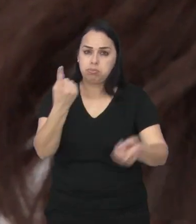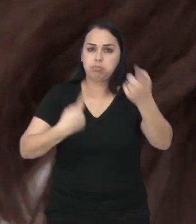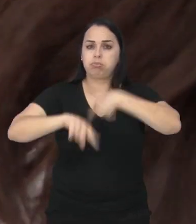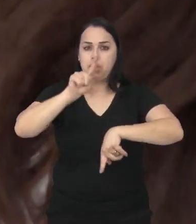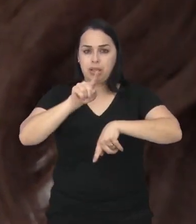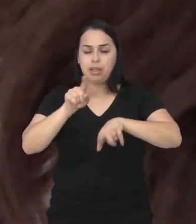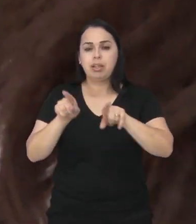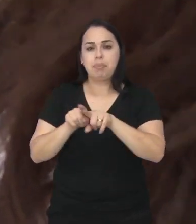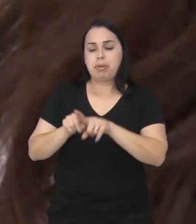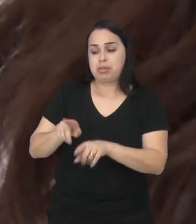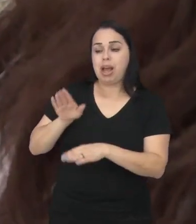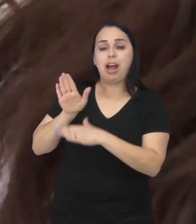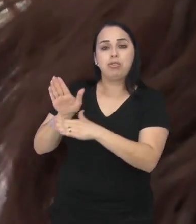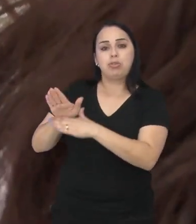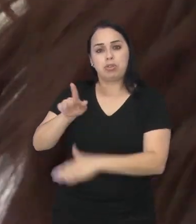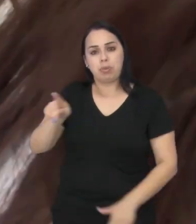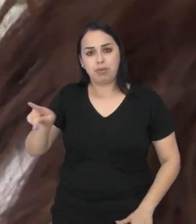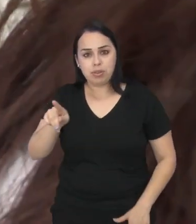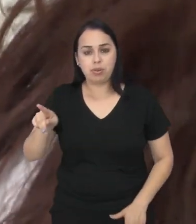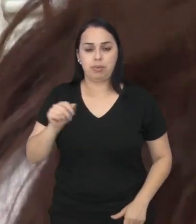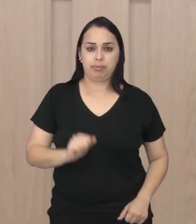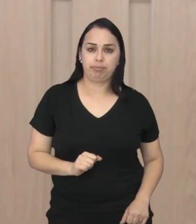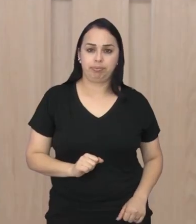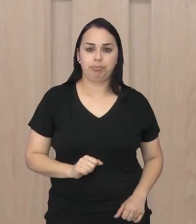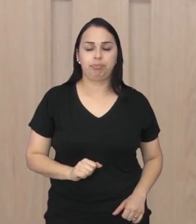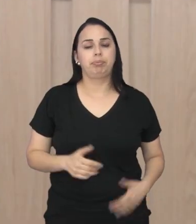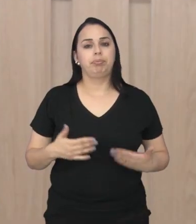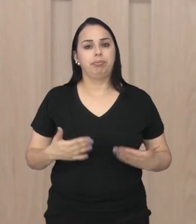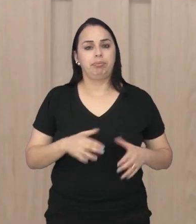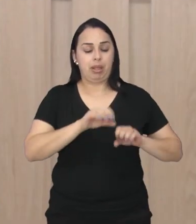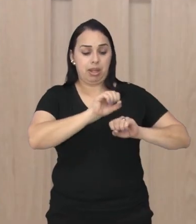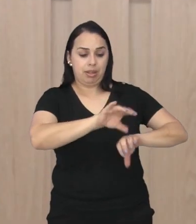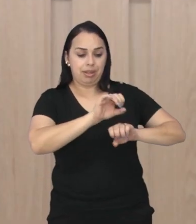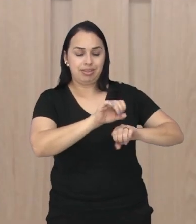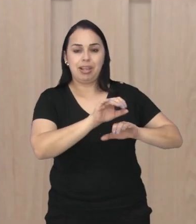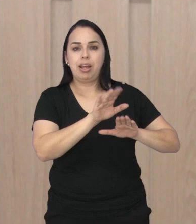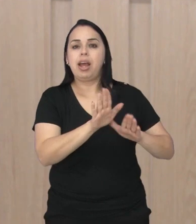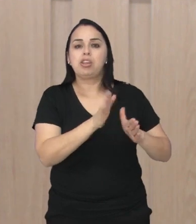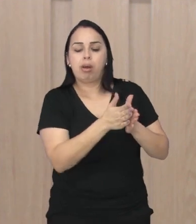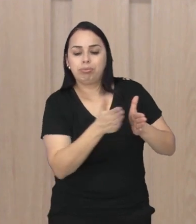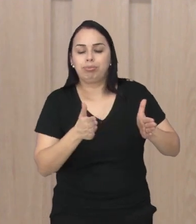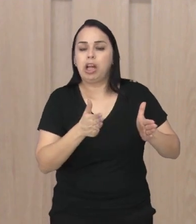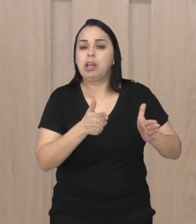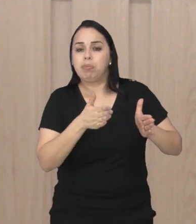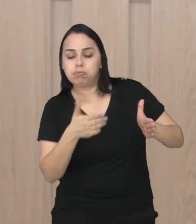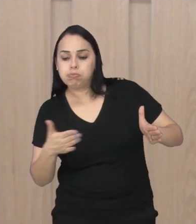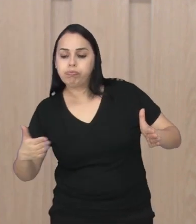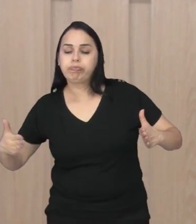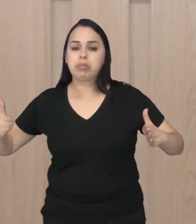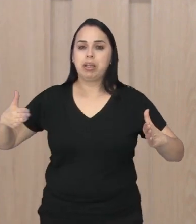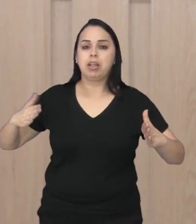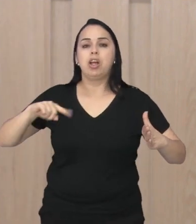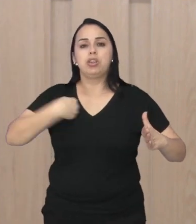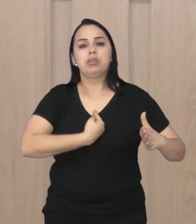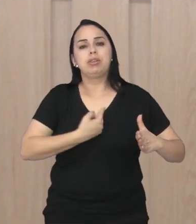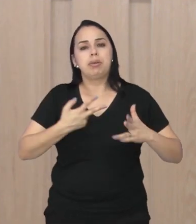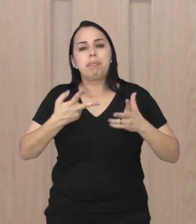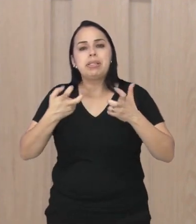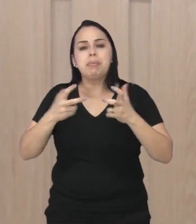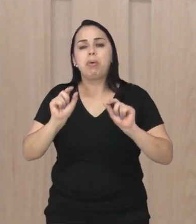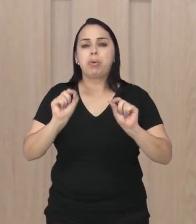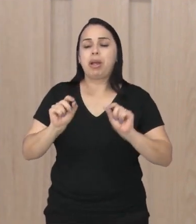e contribuindo com o trabalho dos profissionais. Resultado em educação, ele é de médio e longo prazo. O que a gente percebe é